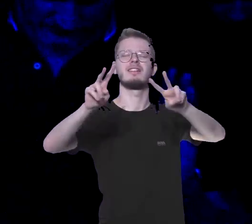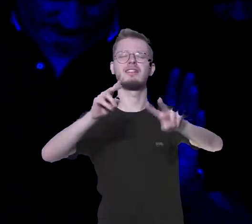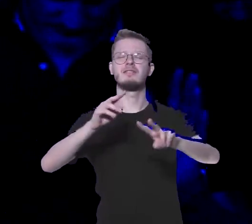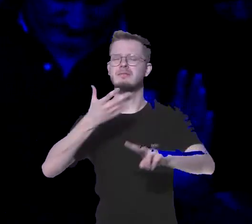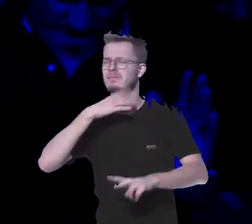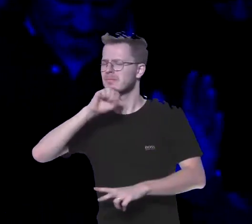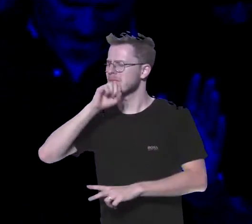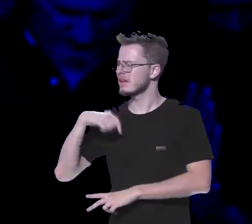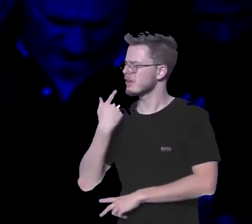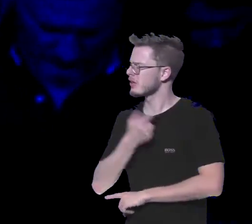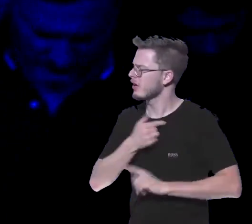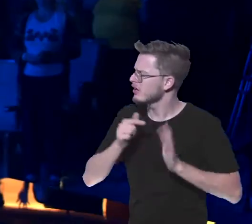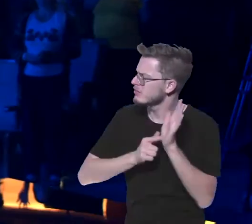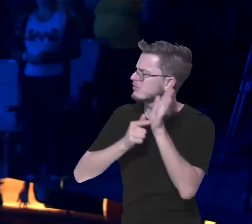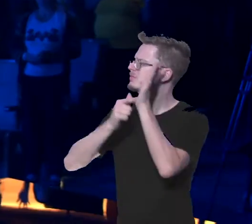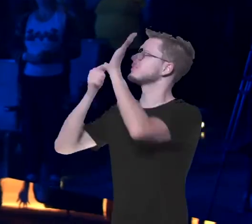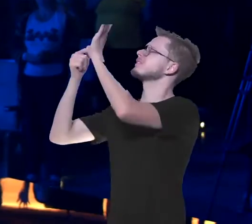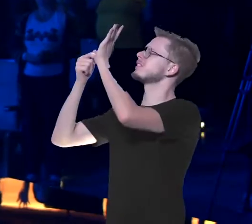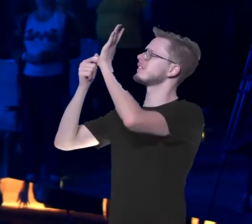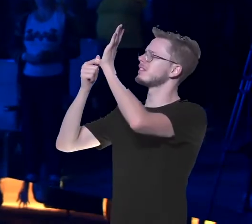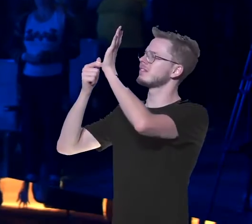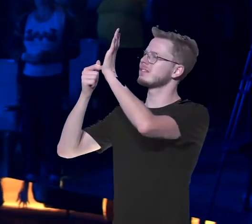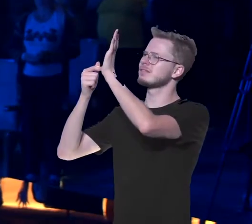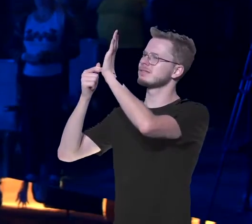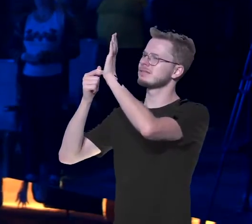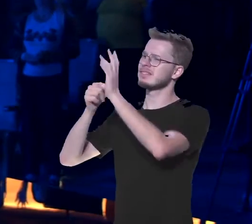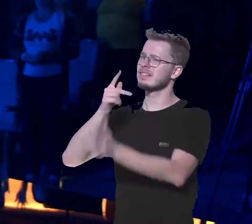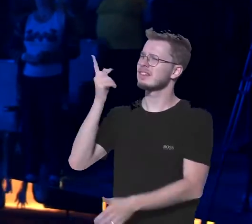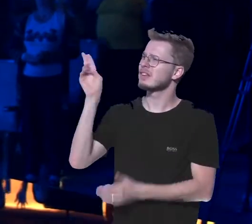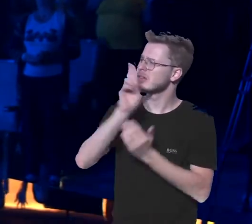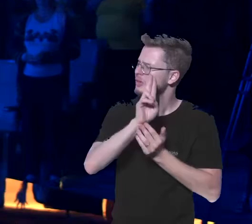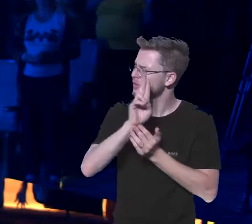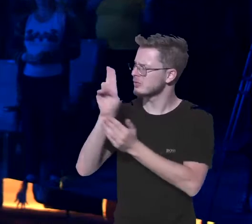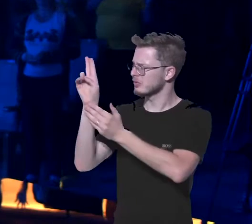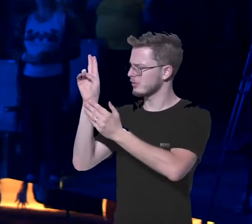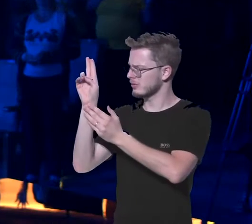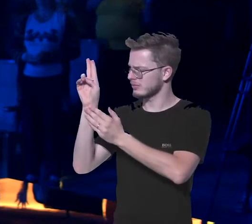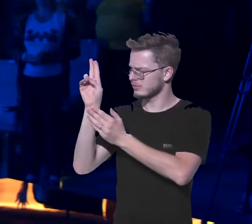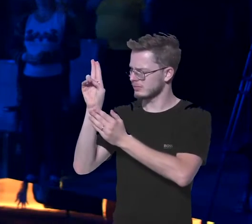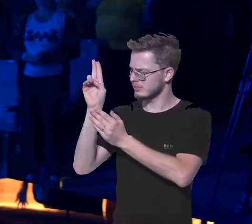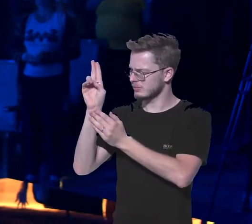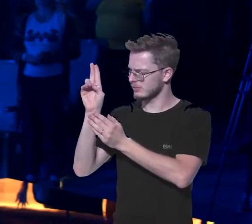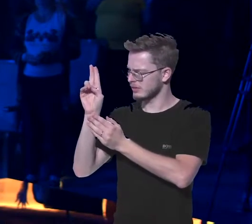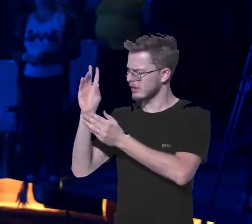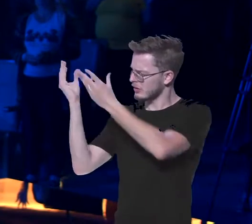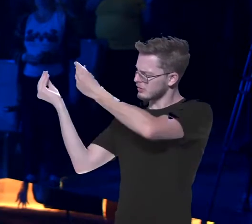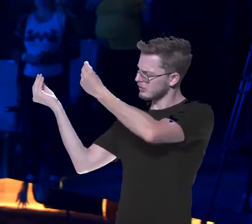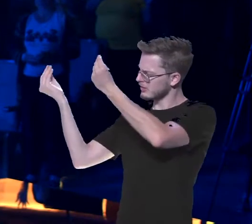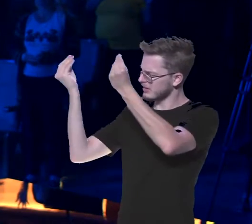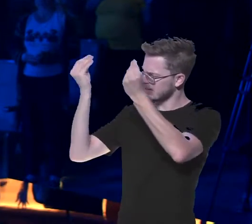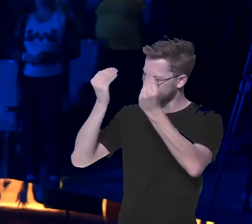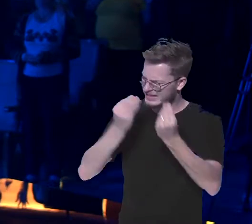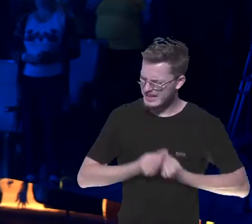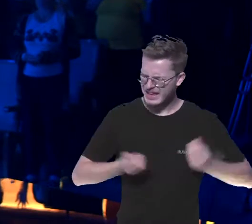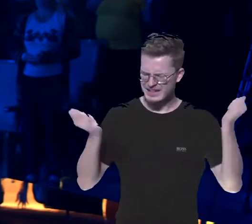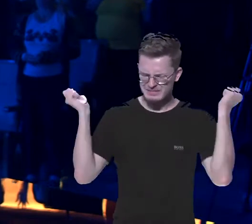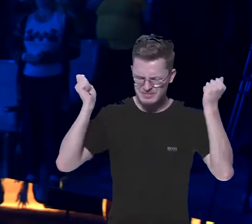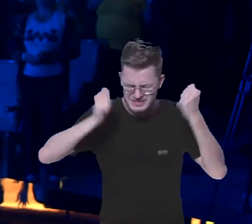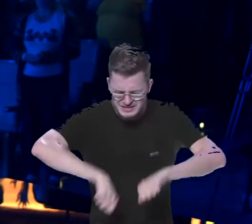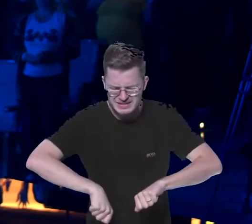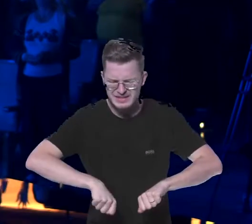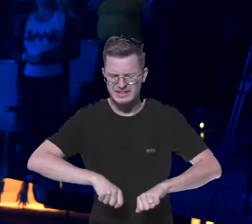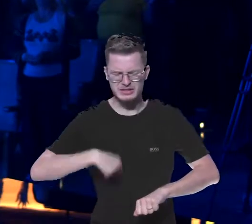ela ao Senhor. E em teu nome, meu Jesus, capacitados pelo Senhor,